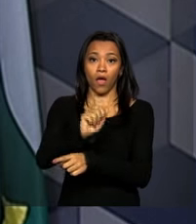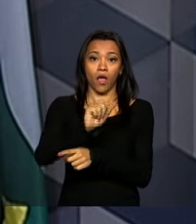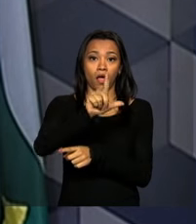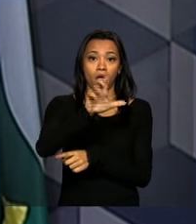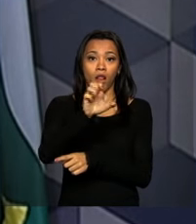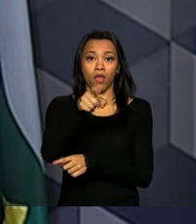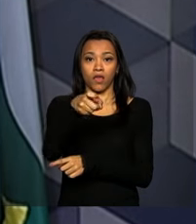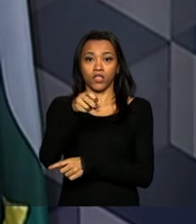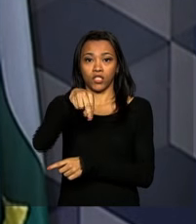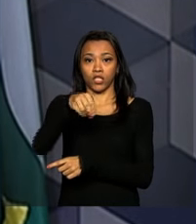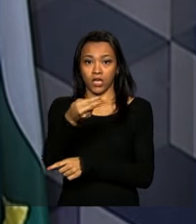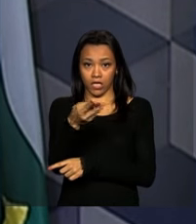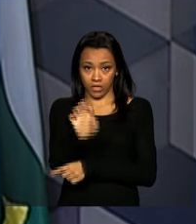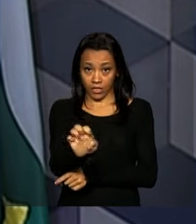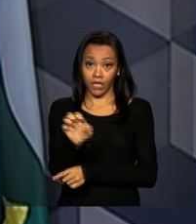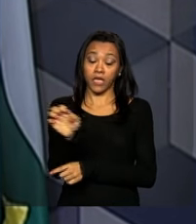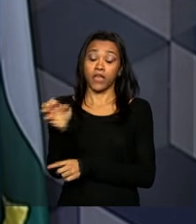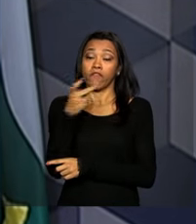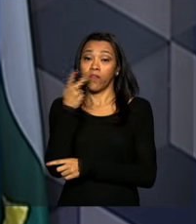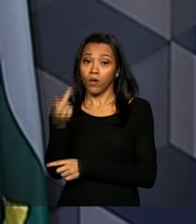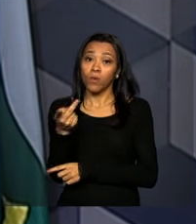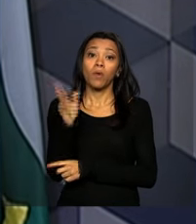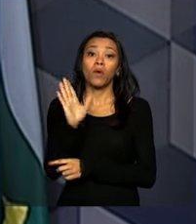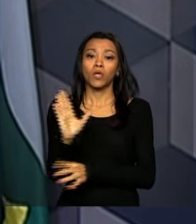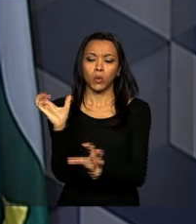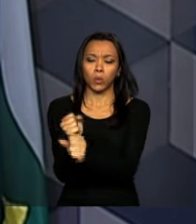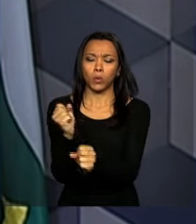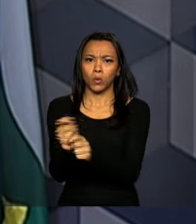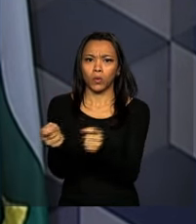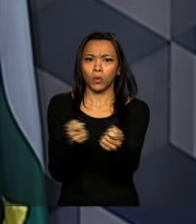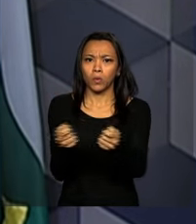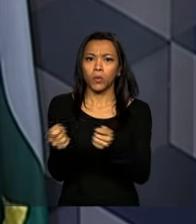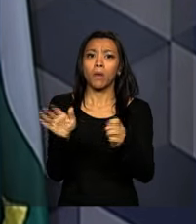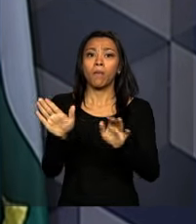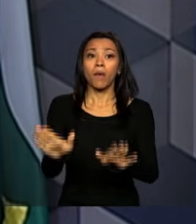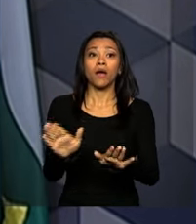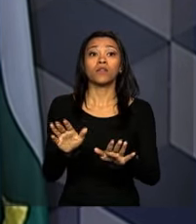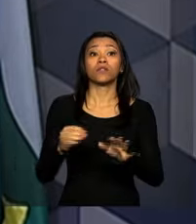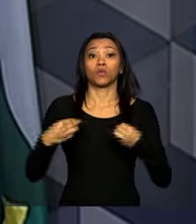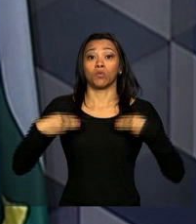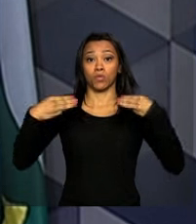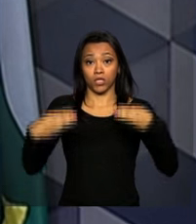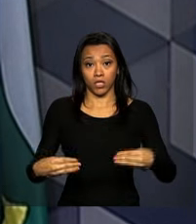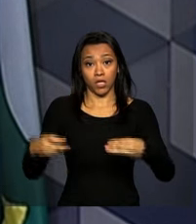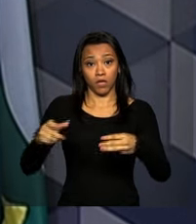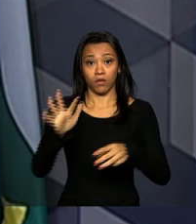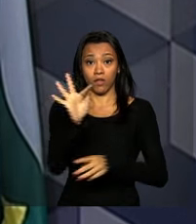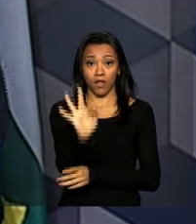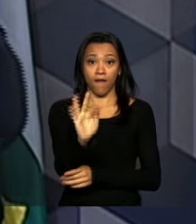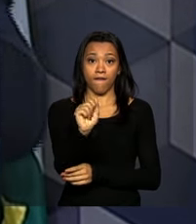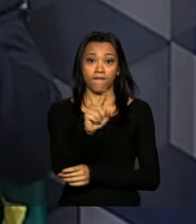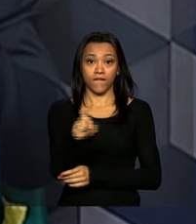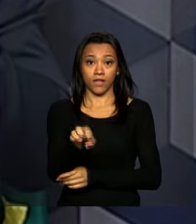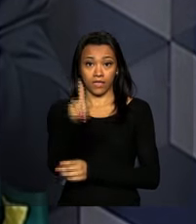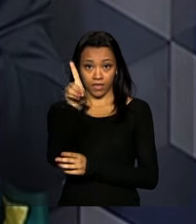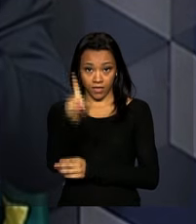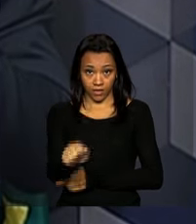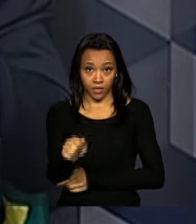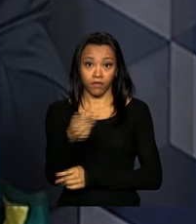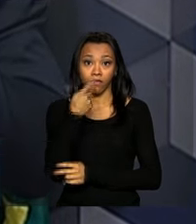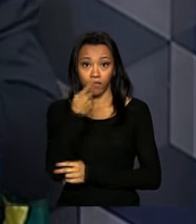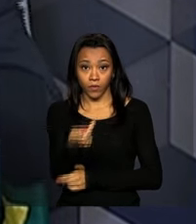faz um ajuste fiscal, mas o Ministério da Fazenda teve sensibilidade, junto com a presidente Dilma, de não cortar, pelo